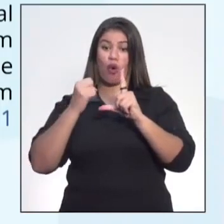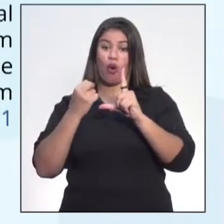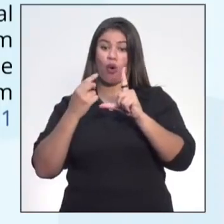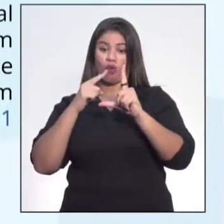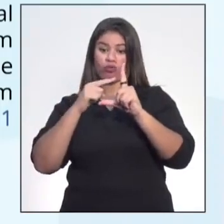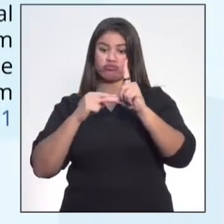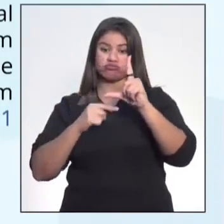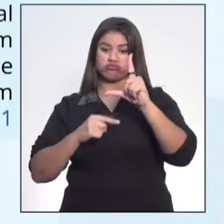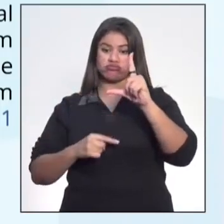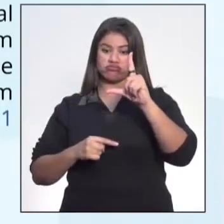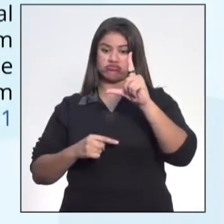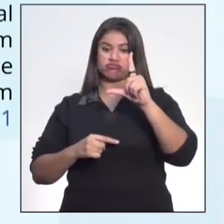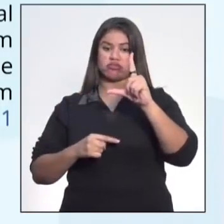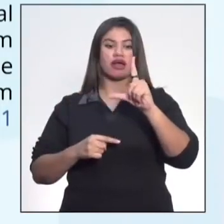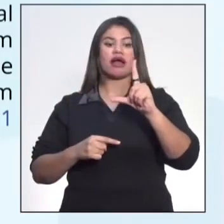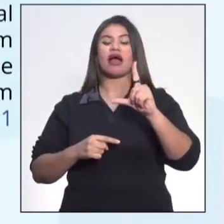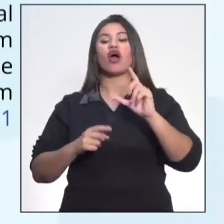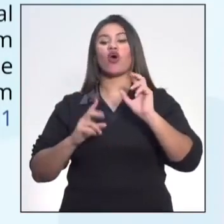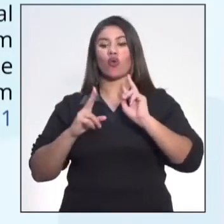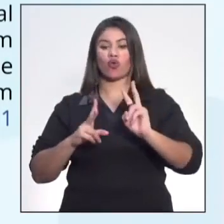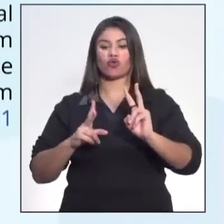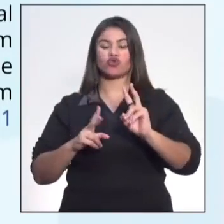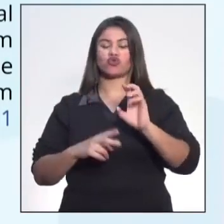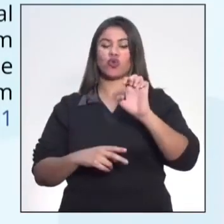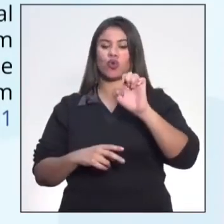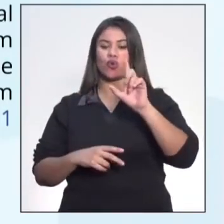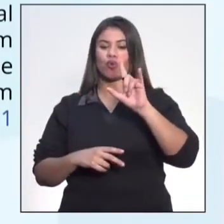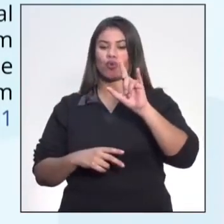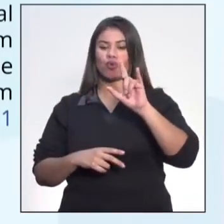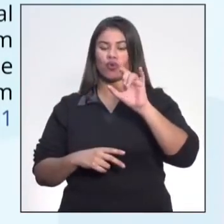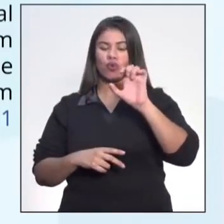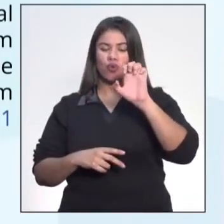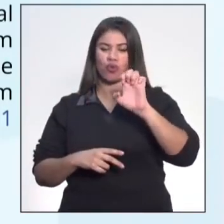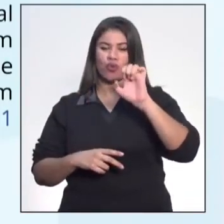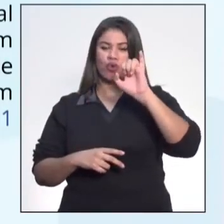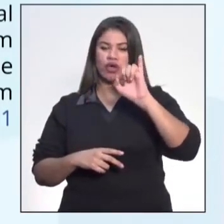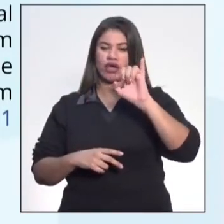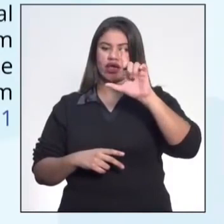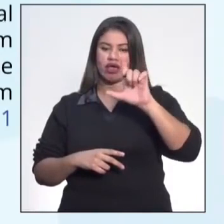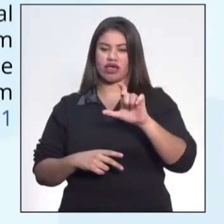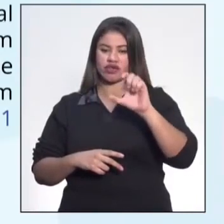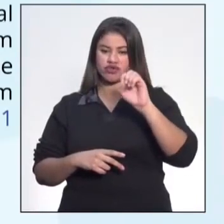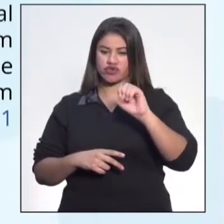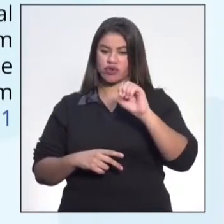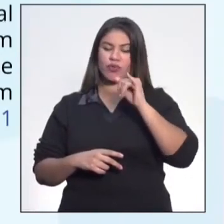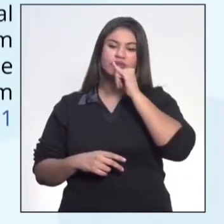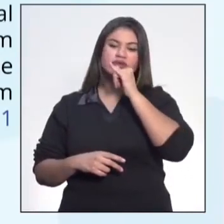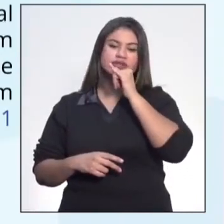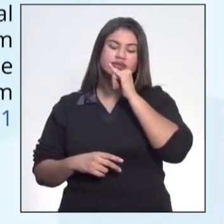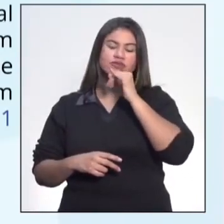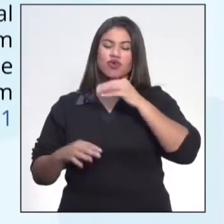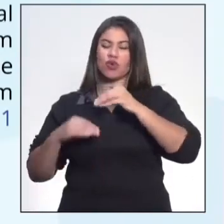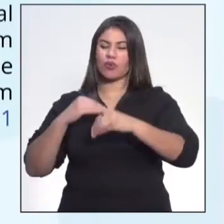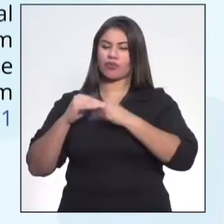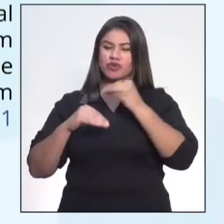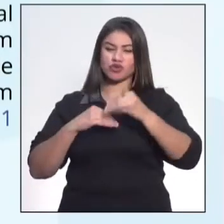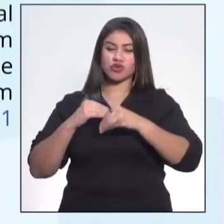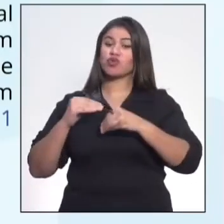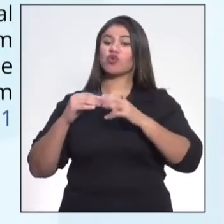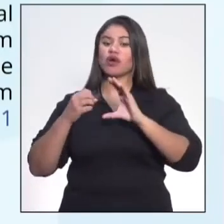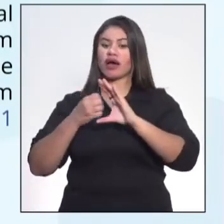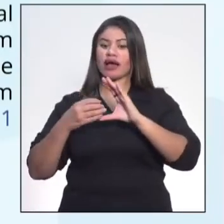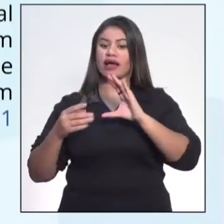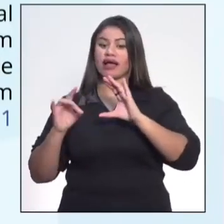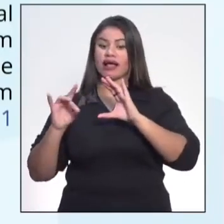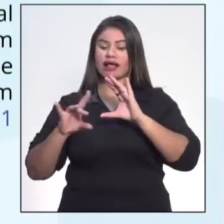não vai sair de cima do eixo. Então, tem que perceber isso, porque lá na frente, quando eu pegar a completa, quando eu misturar tudo, você tem que saber a característica de